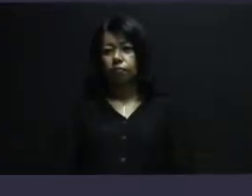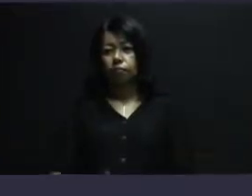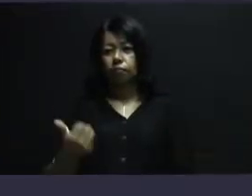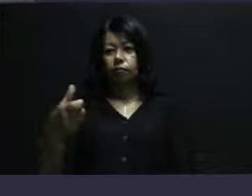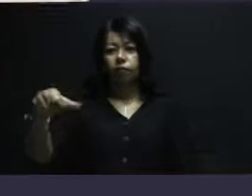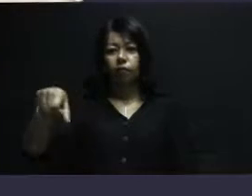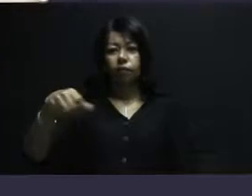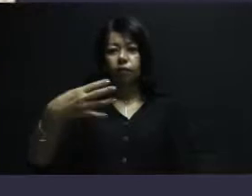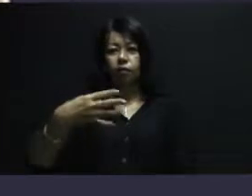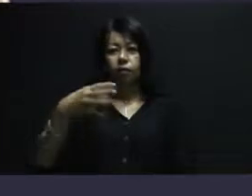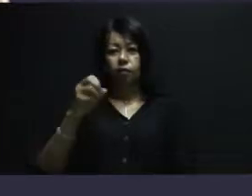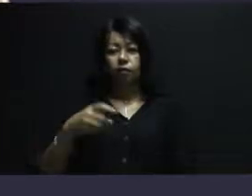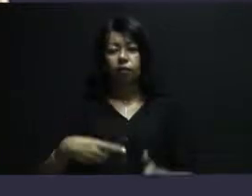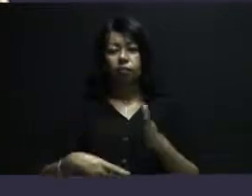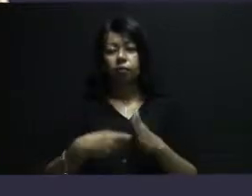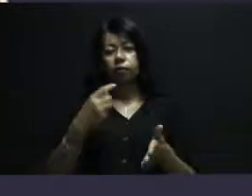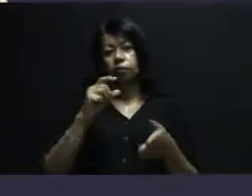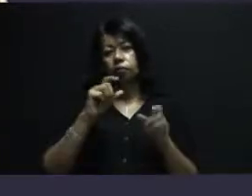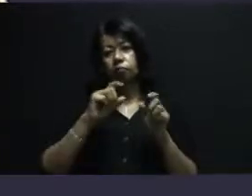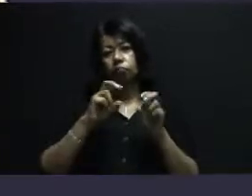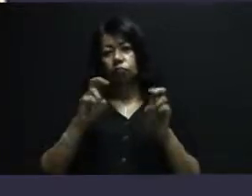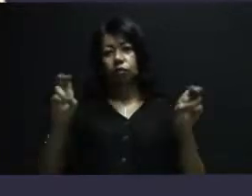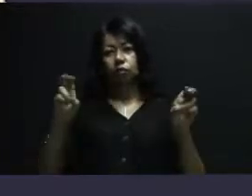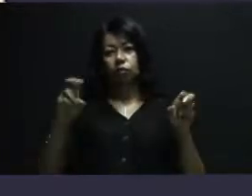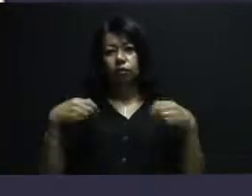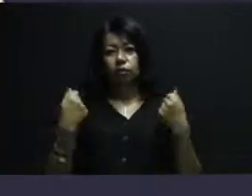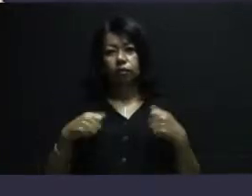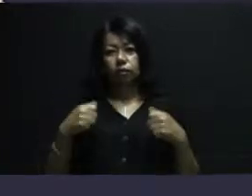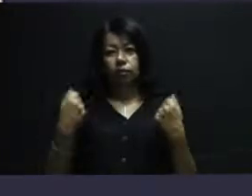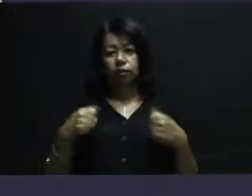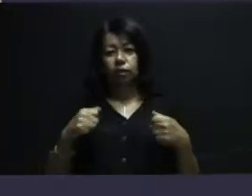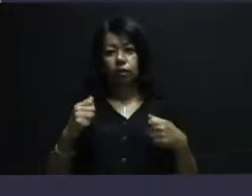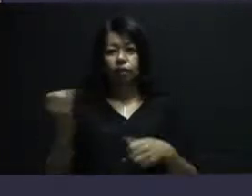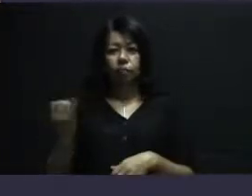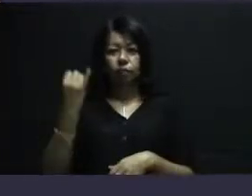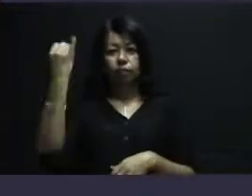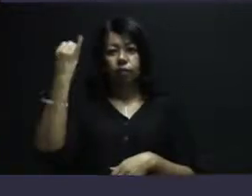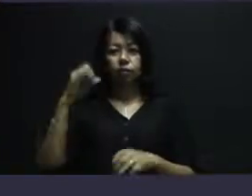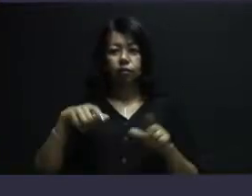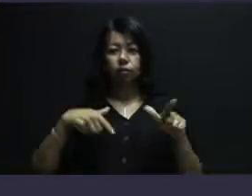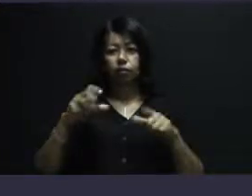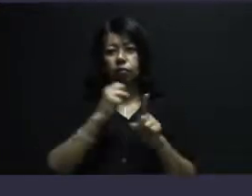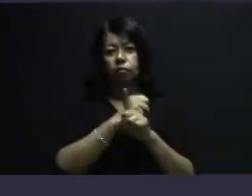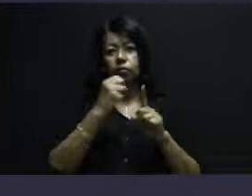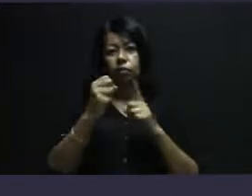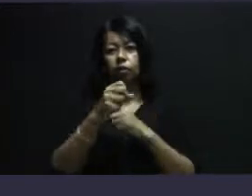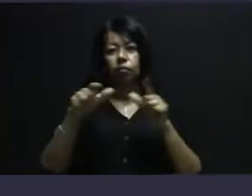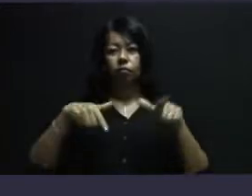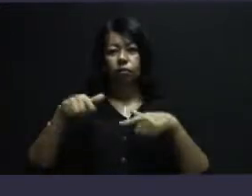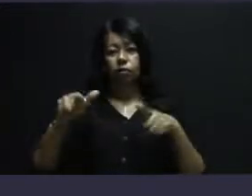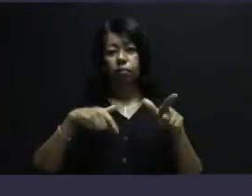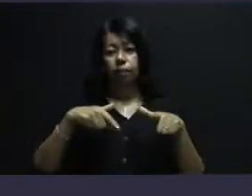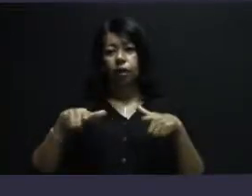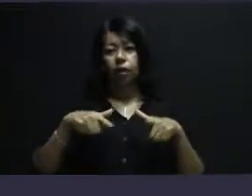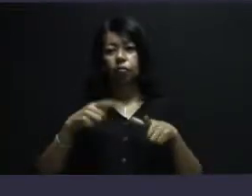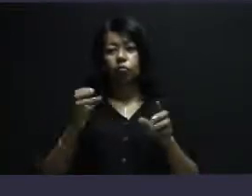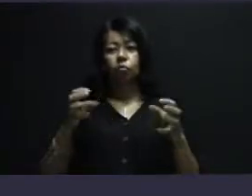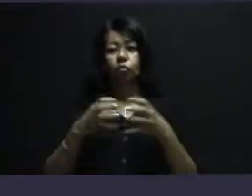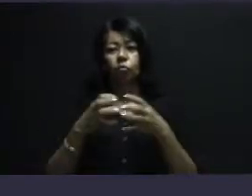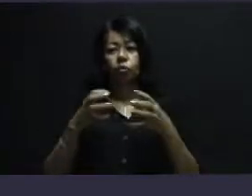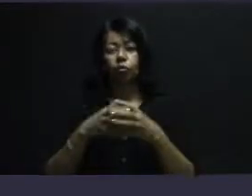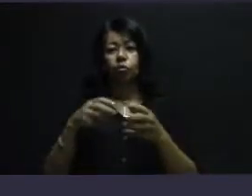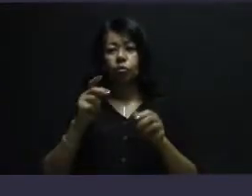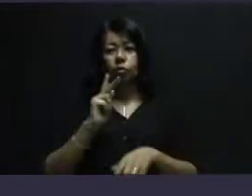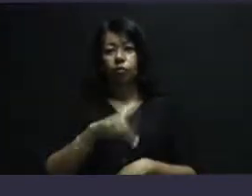Em 1940, primeira fase, a necessidade. Pela importante função social da profissão, as associações dos professores